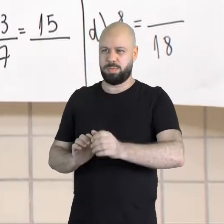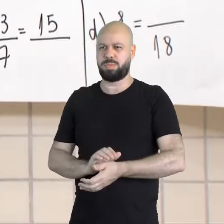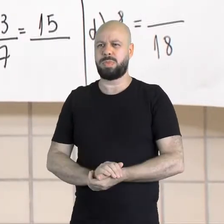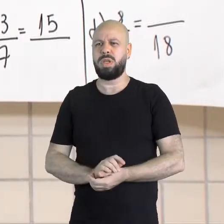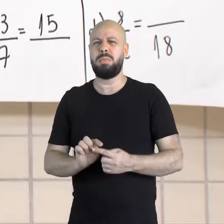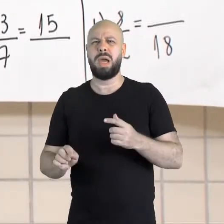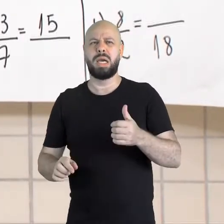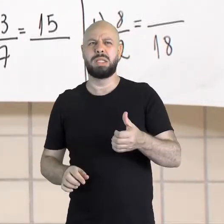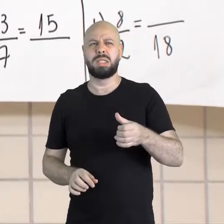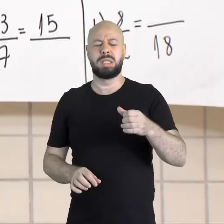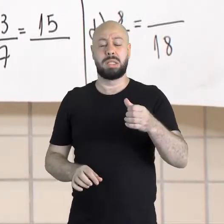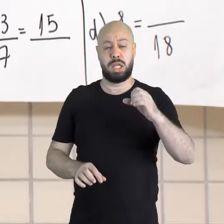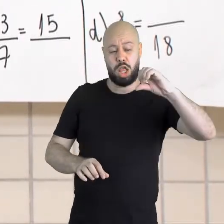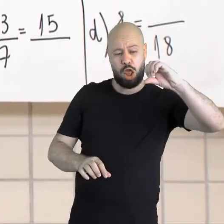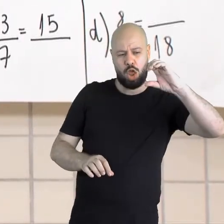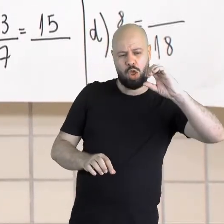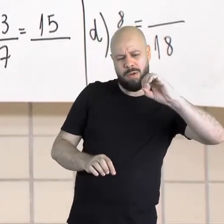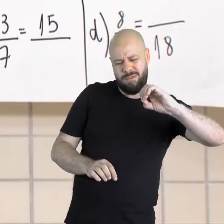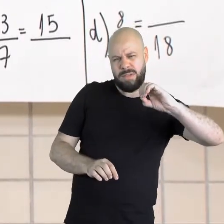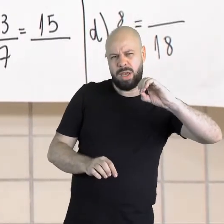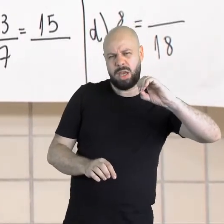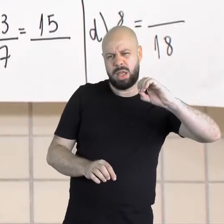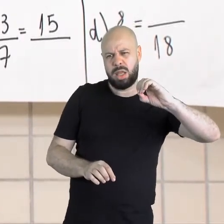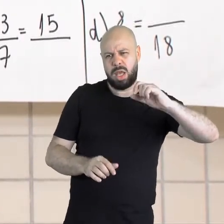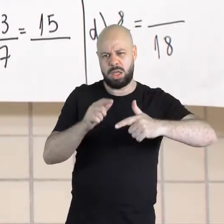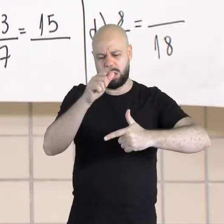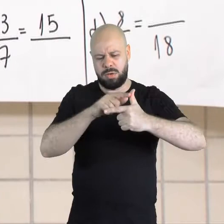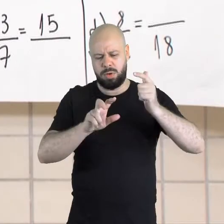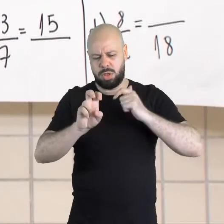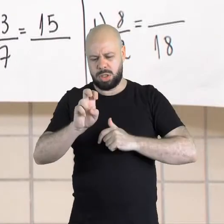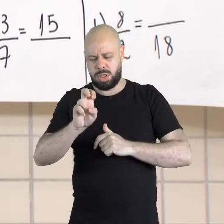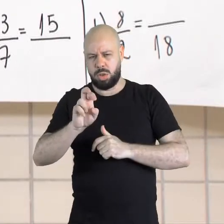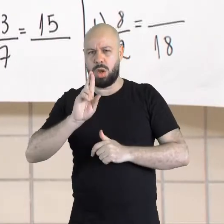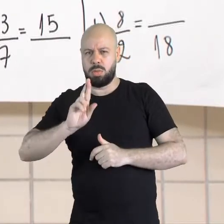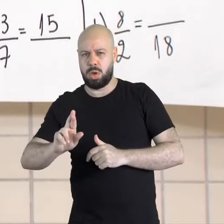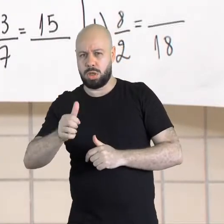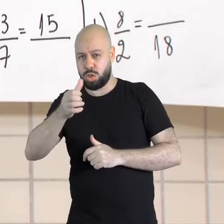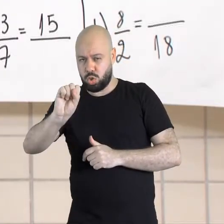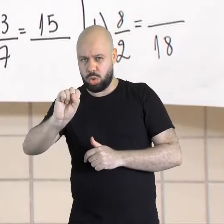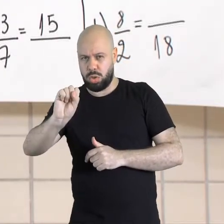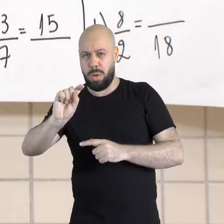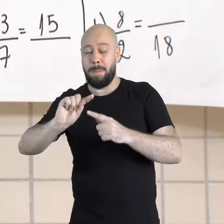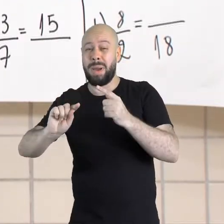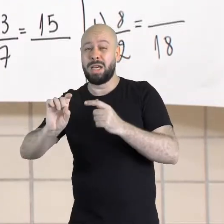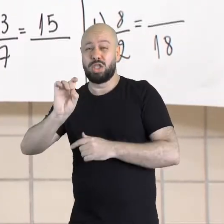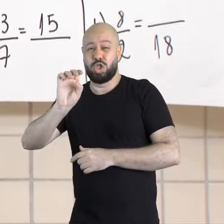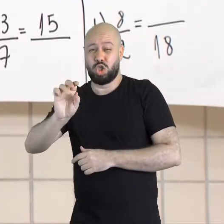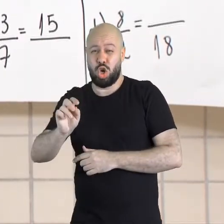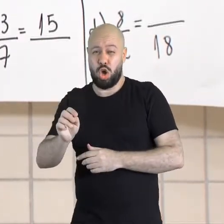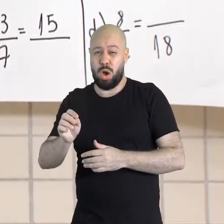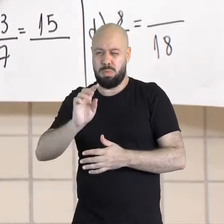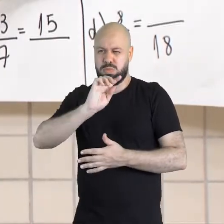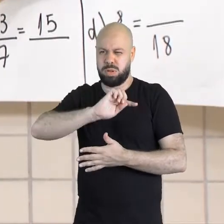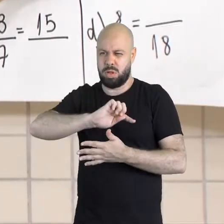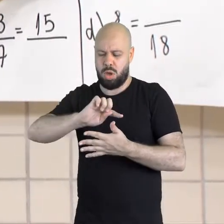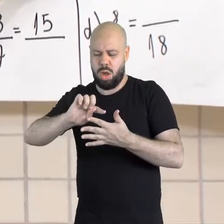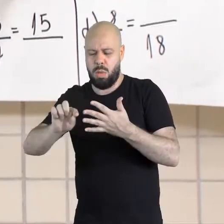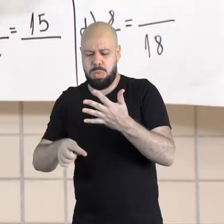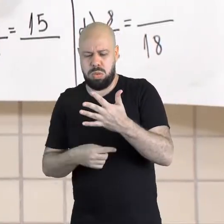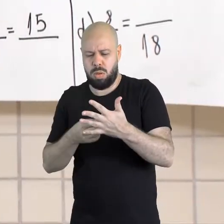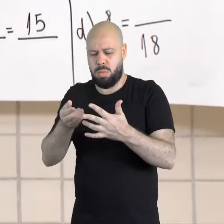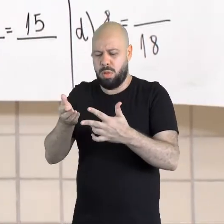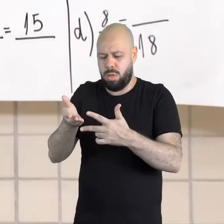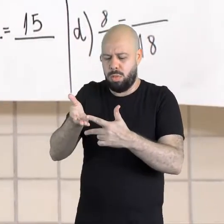Só que de 5 partes, ele só pega 2 partes. Cada parte